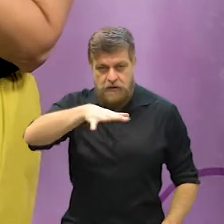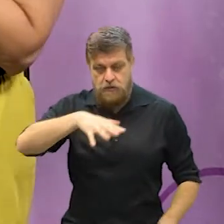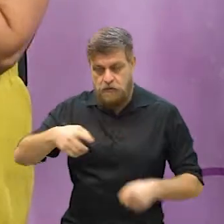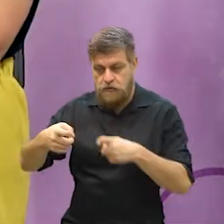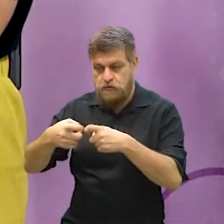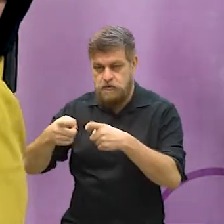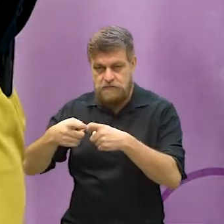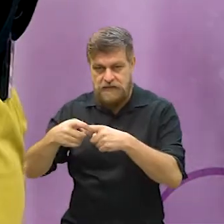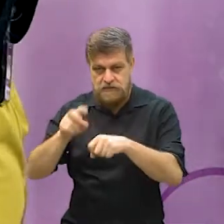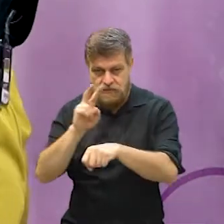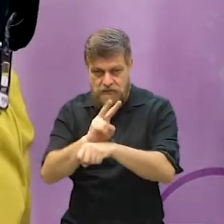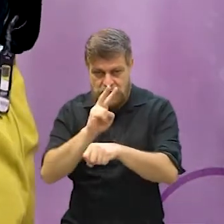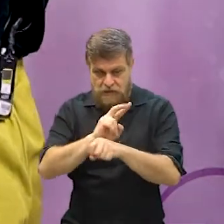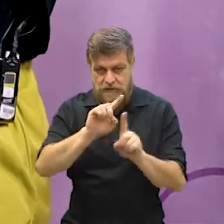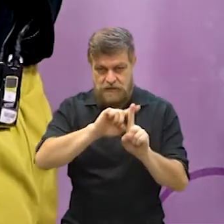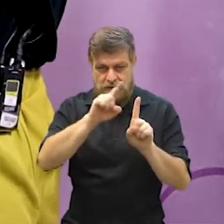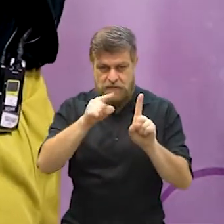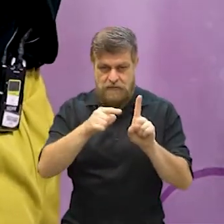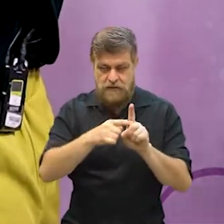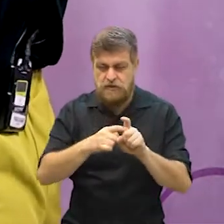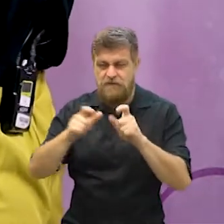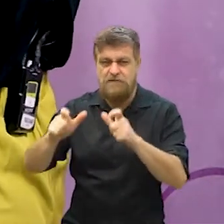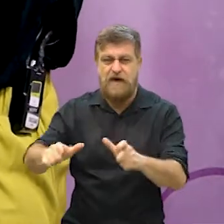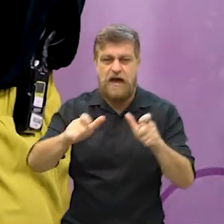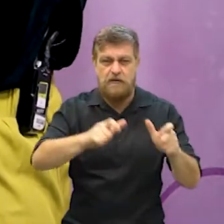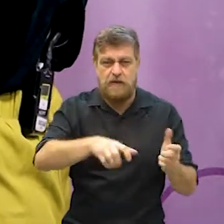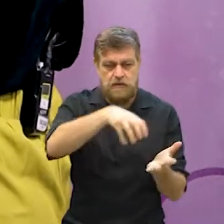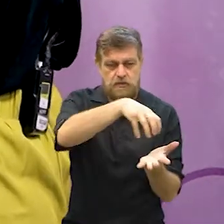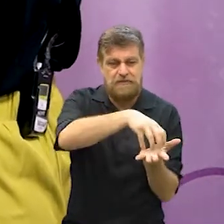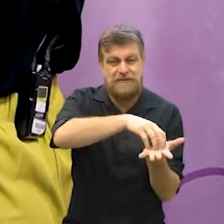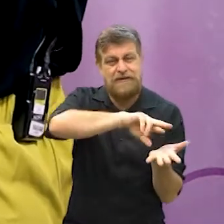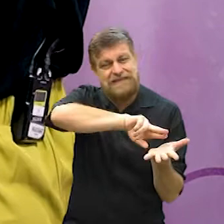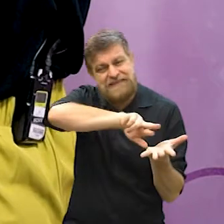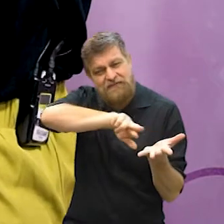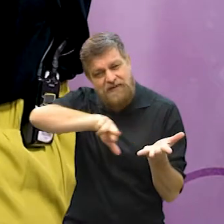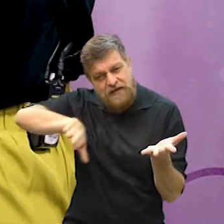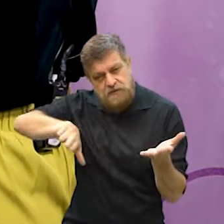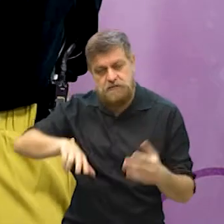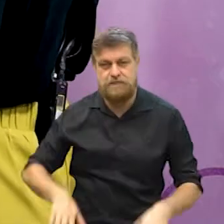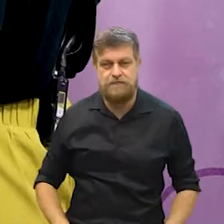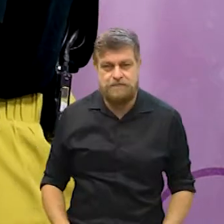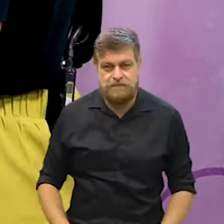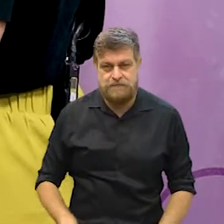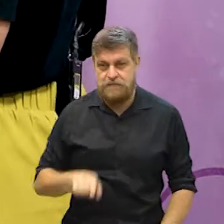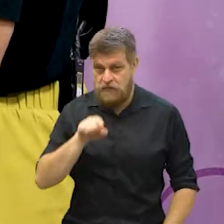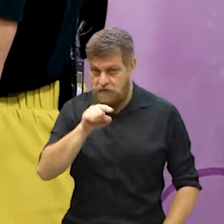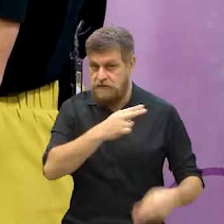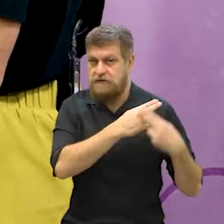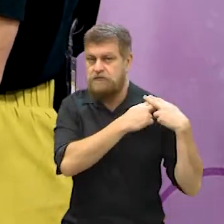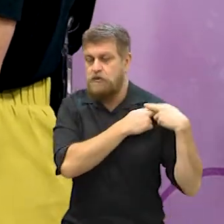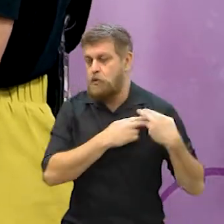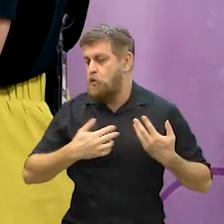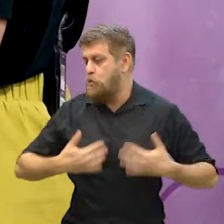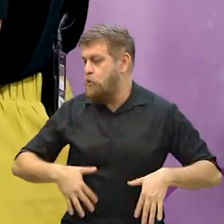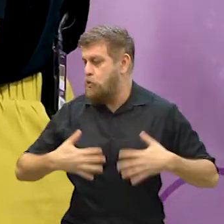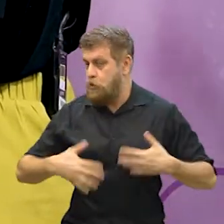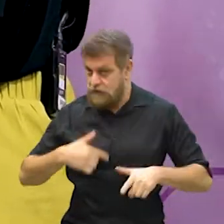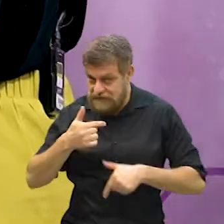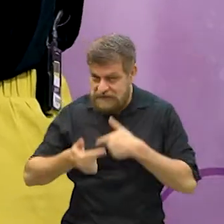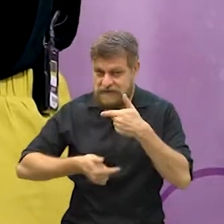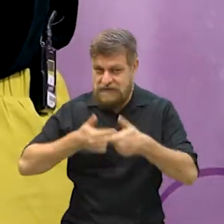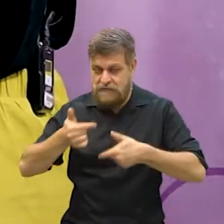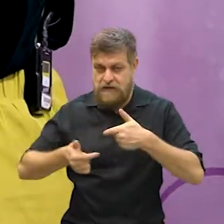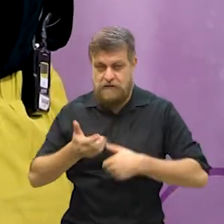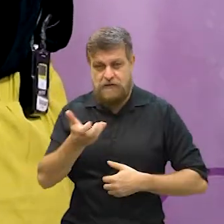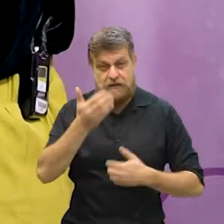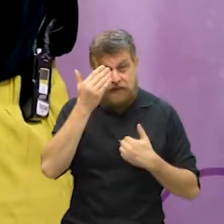do Coração, Cetros, Promatre e Santa Maria. Doutor, sua responsabilidade é grande, seus afazeres também, por isso desde